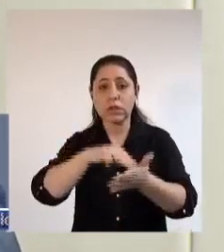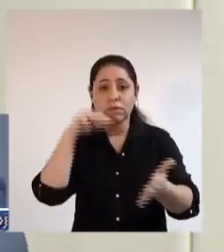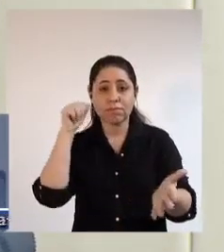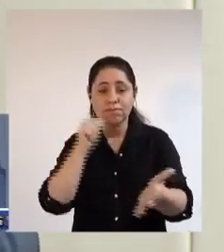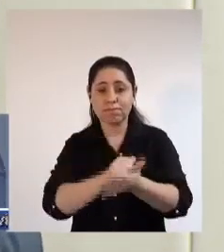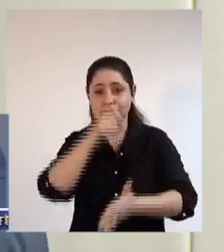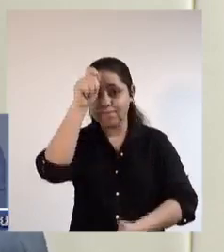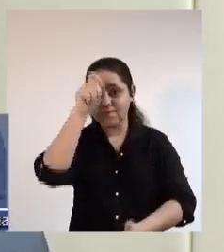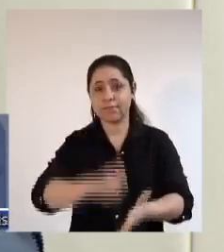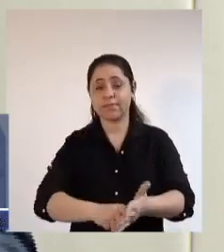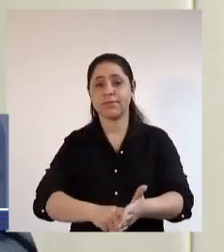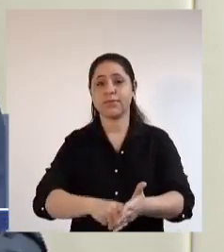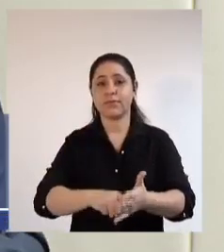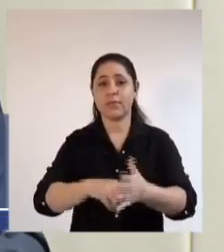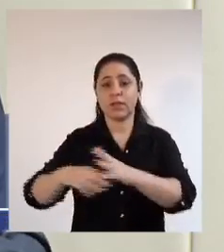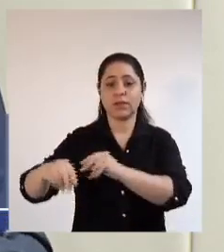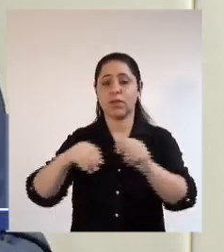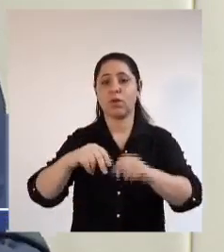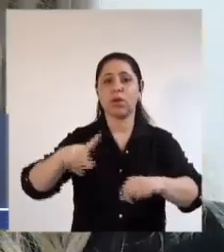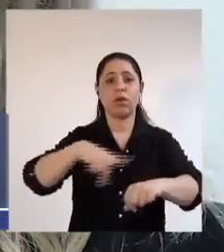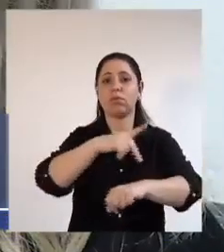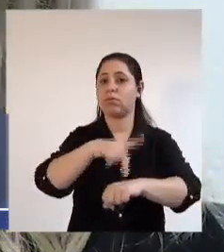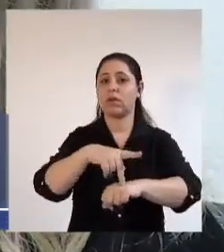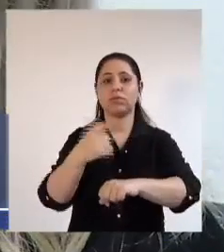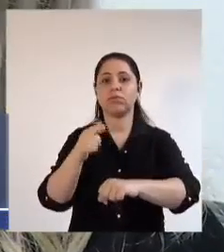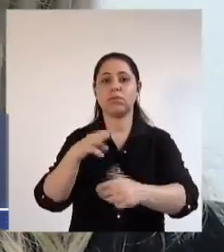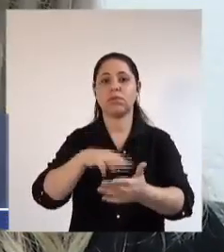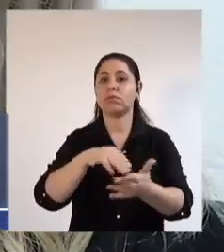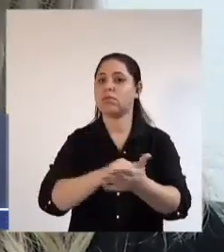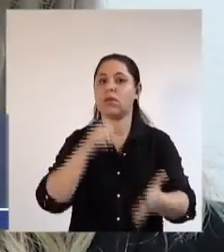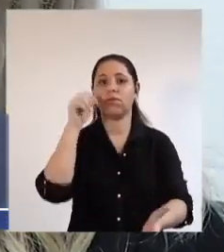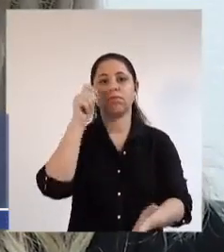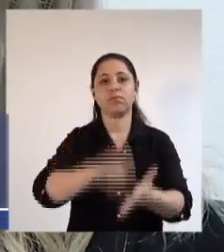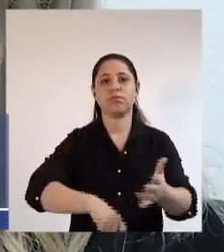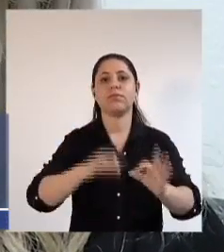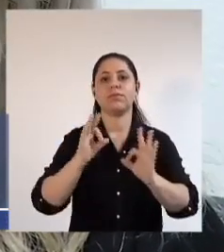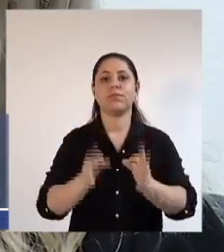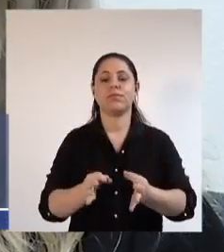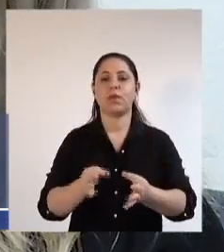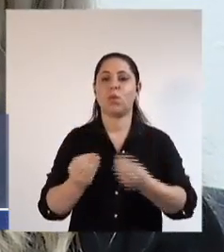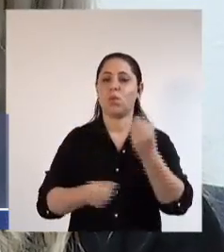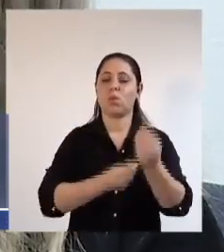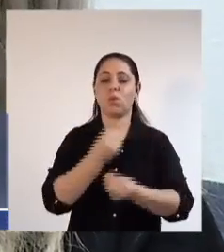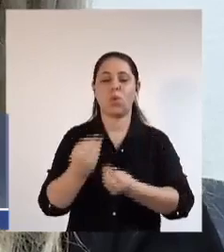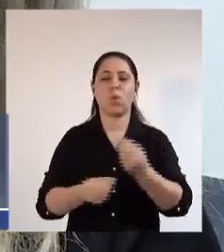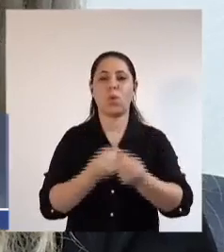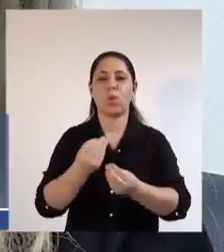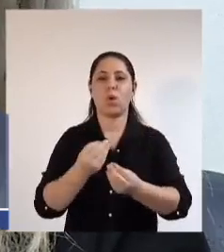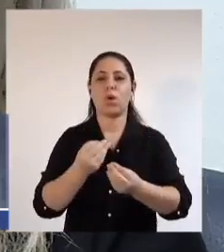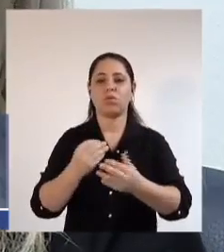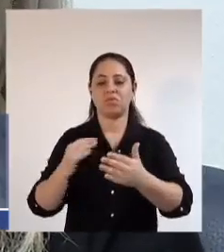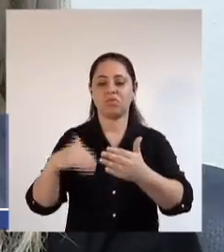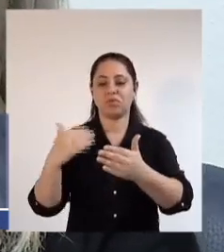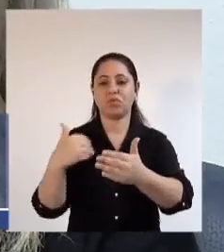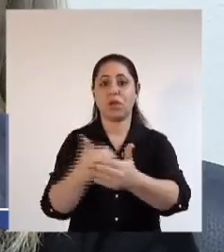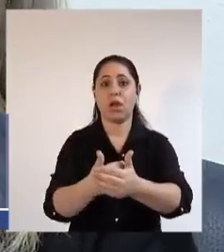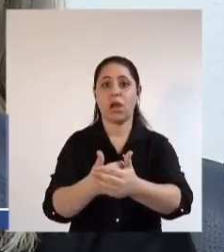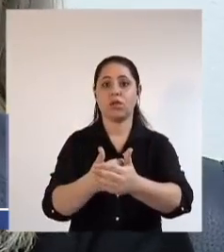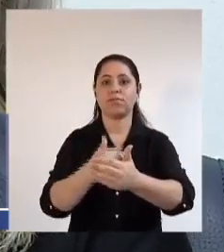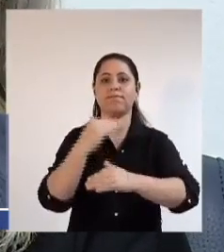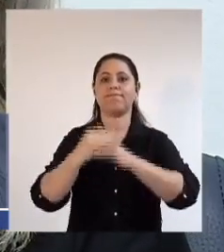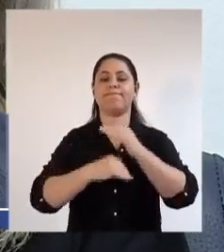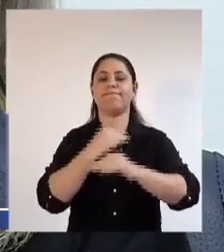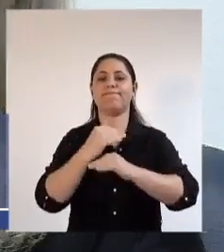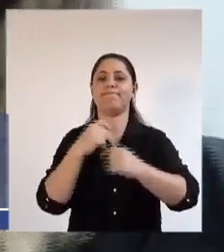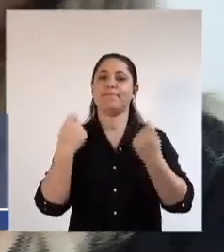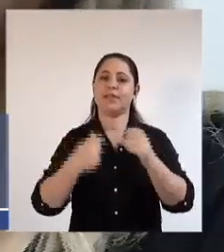estado é a grande maioria não está com a regularização fundiária então nós não temos como avançar sem que a gente consiga a regularização